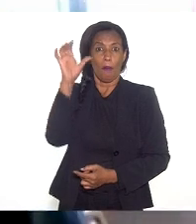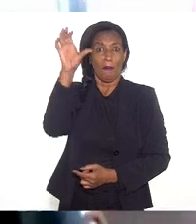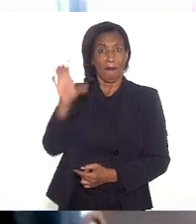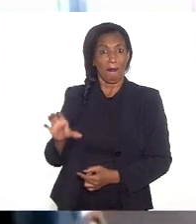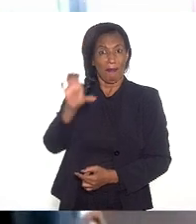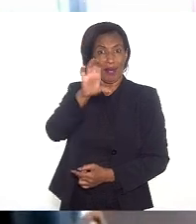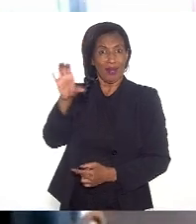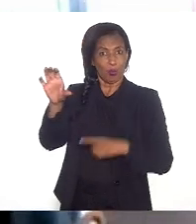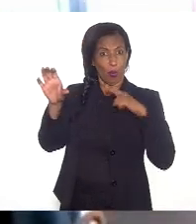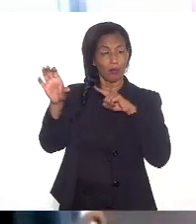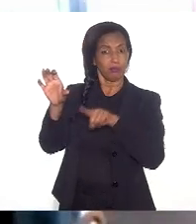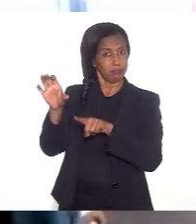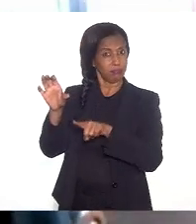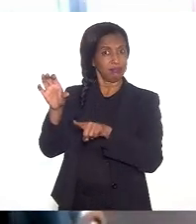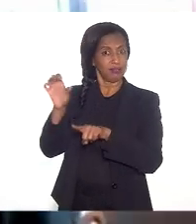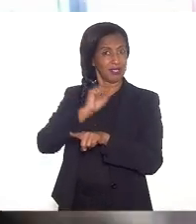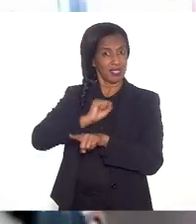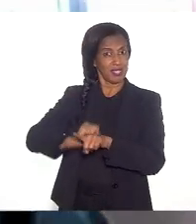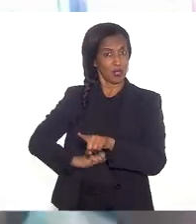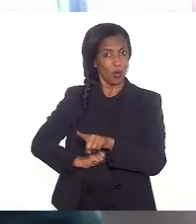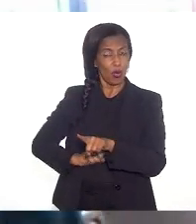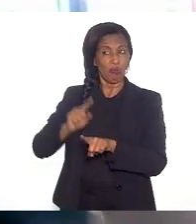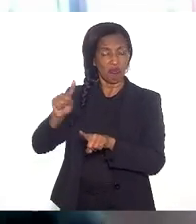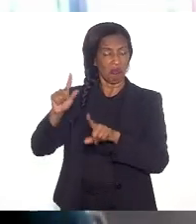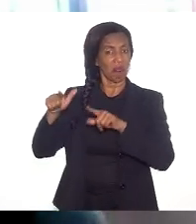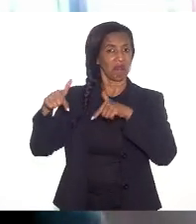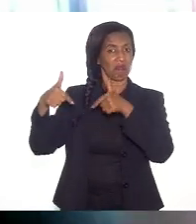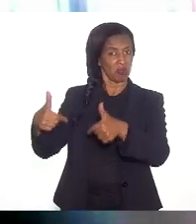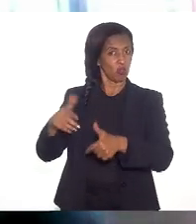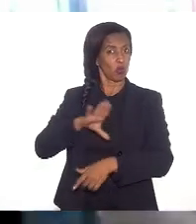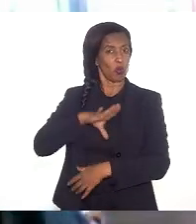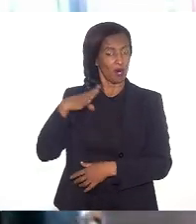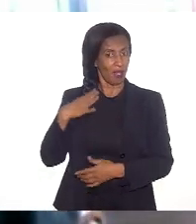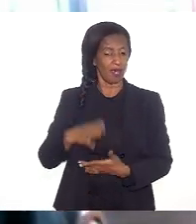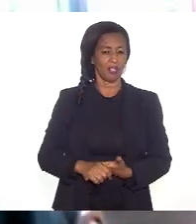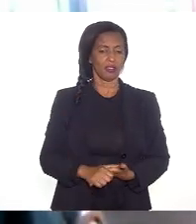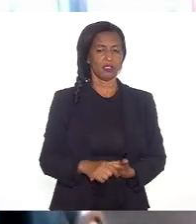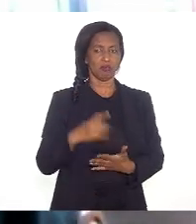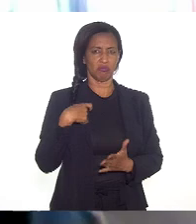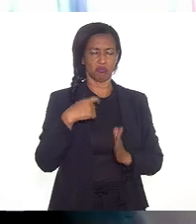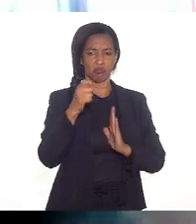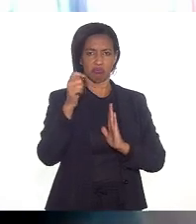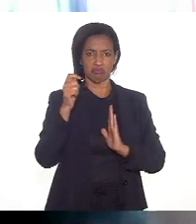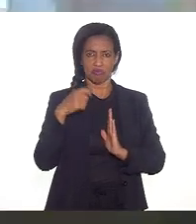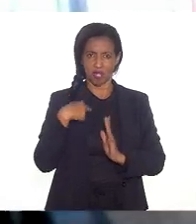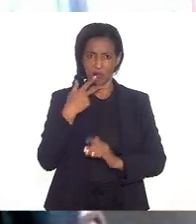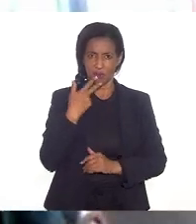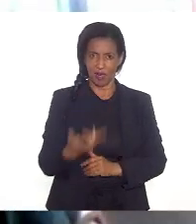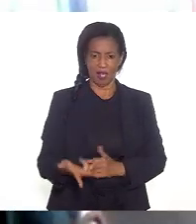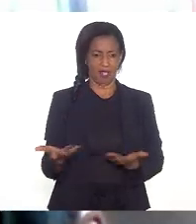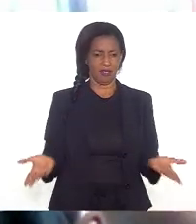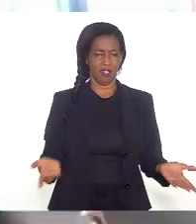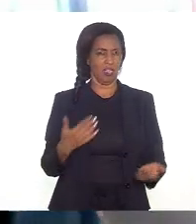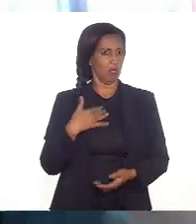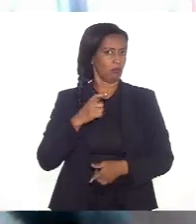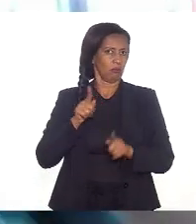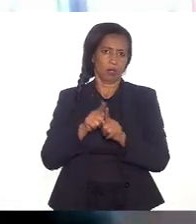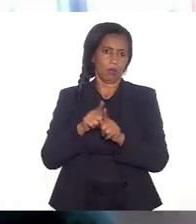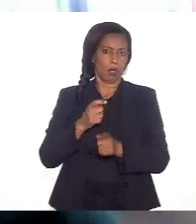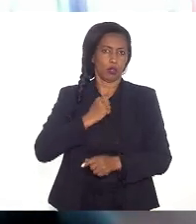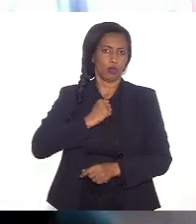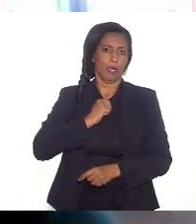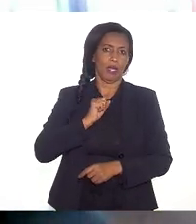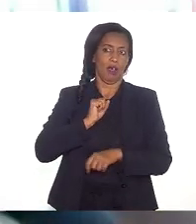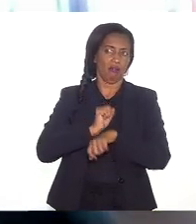da Igreja Católica. Isso é um ato de coerência, de coragem, que eu quero registrar aqui. Aliás, não esperava outra coisa de você, mas sempre